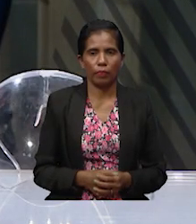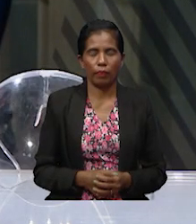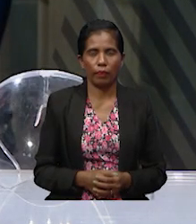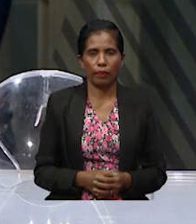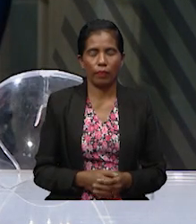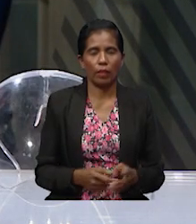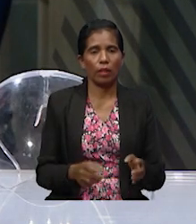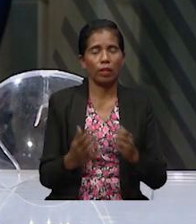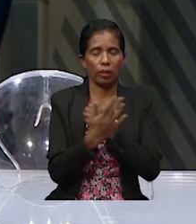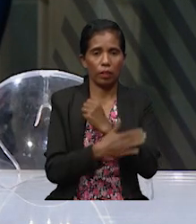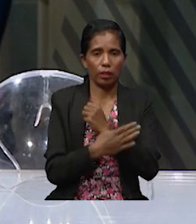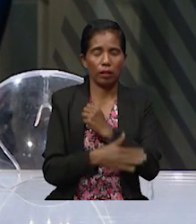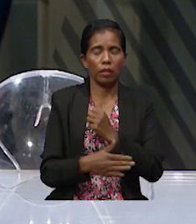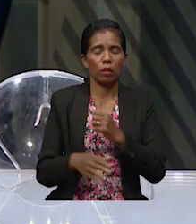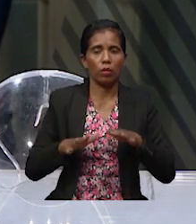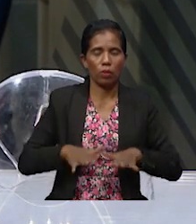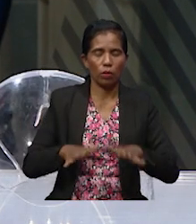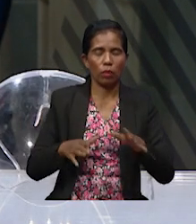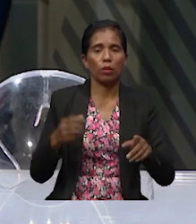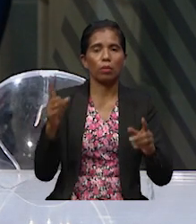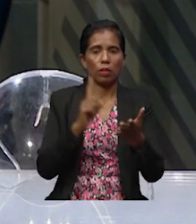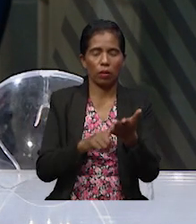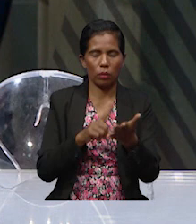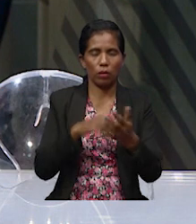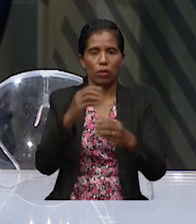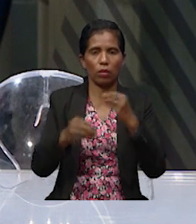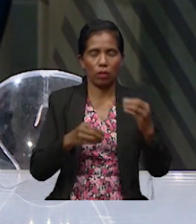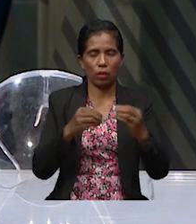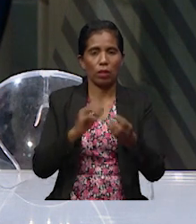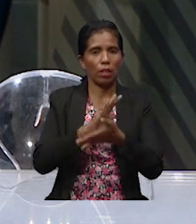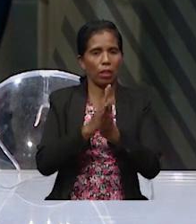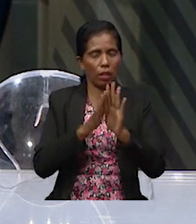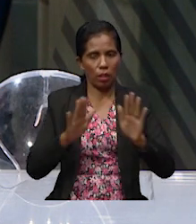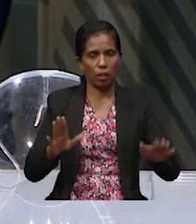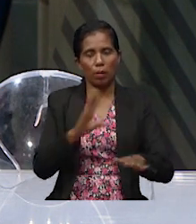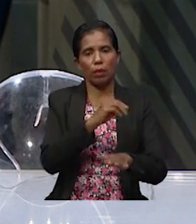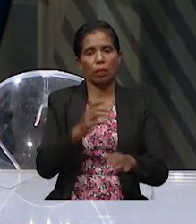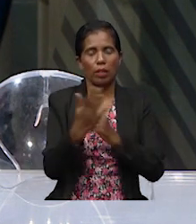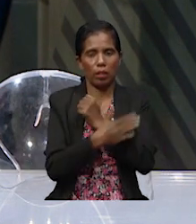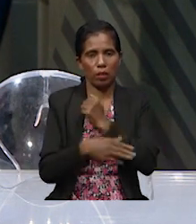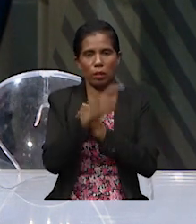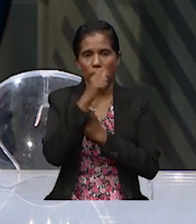Delegação Rússia toia Istambul, hoje discute com a negociação dame ho Ucrânia.